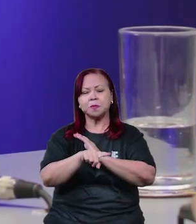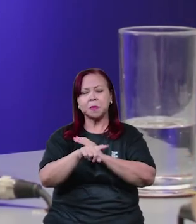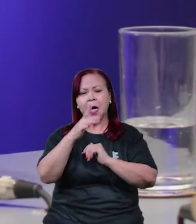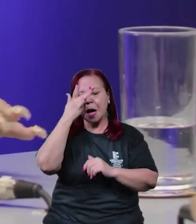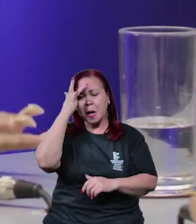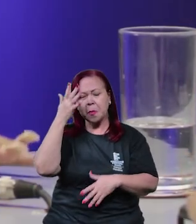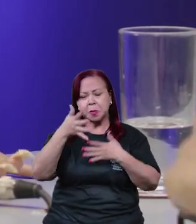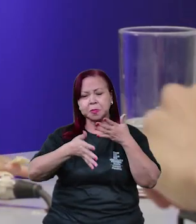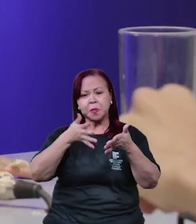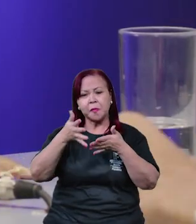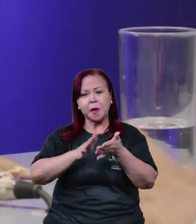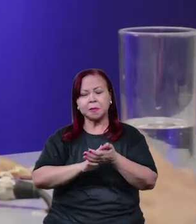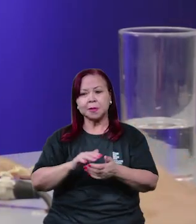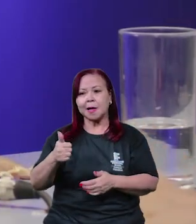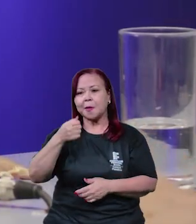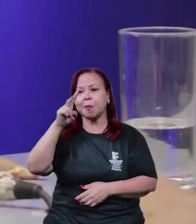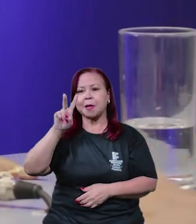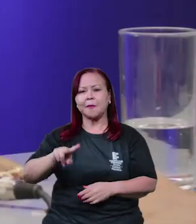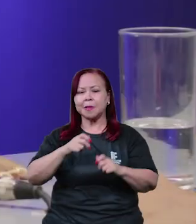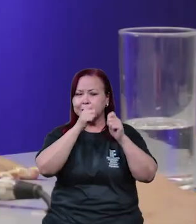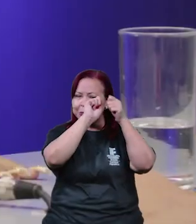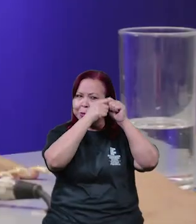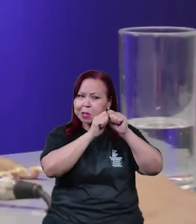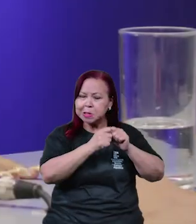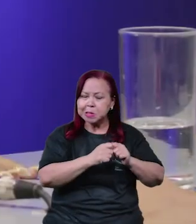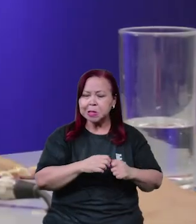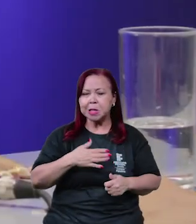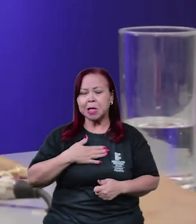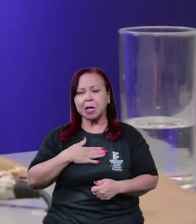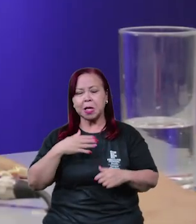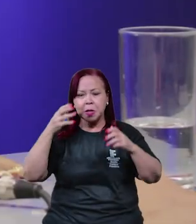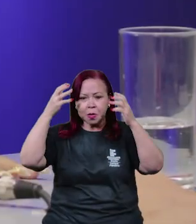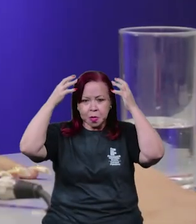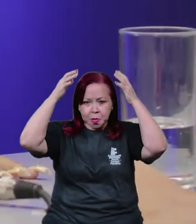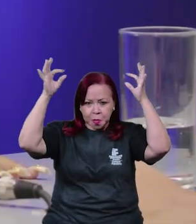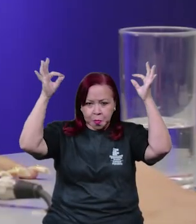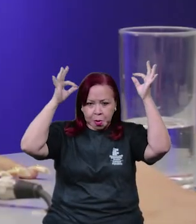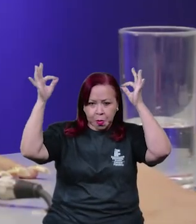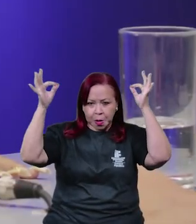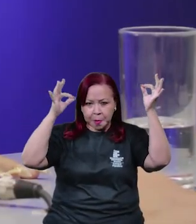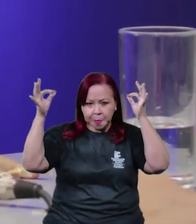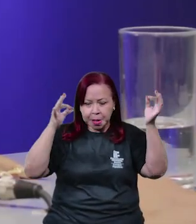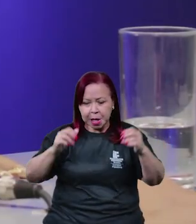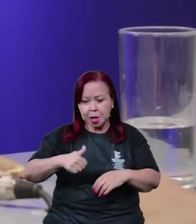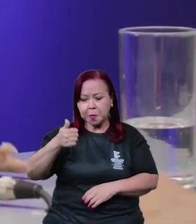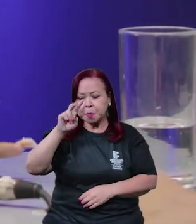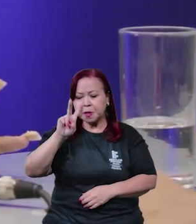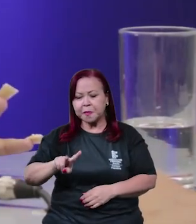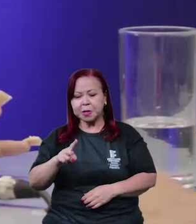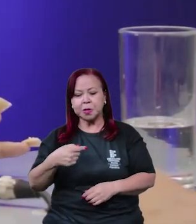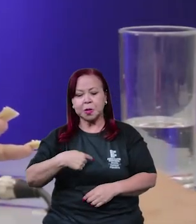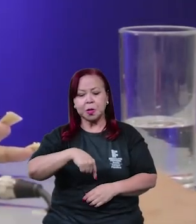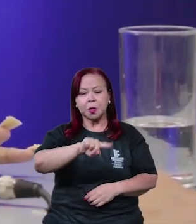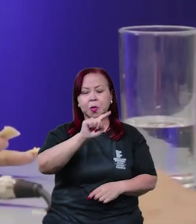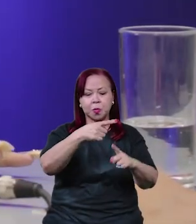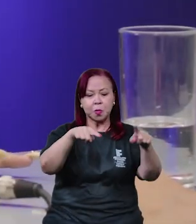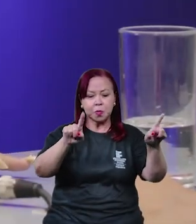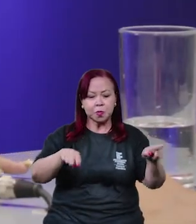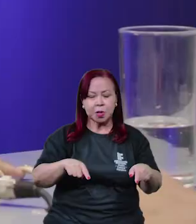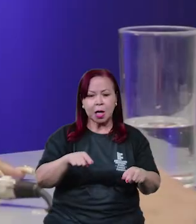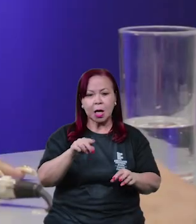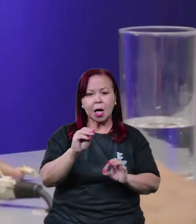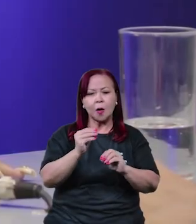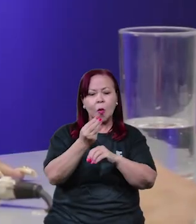ai, porque é a primeira vez que eu tô trançando meu cabelo, é a primeira vez que eu tô indo em um lugar que sabe cuidar da curvatura do meu